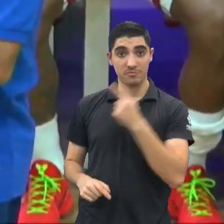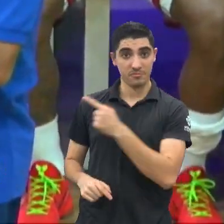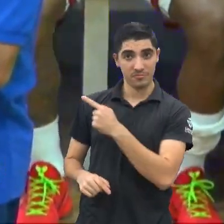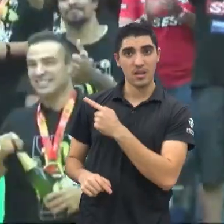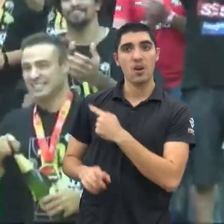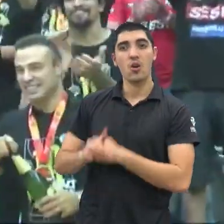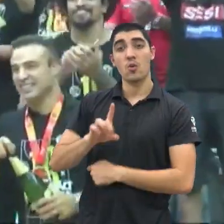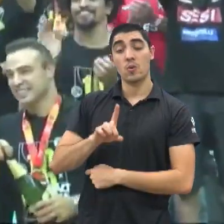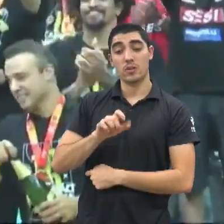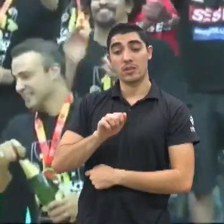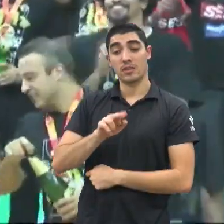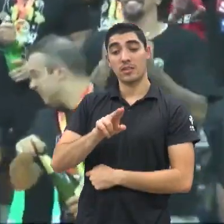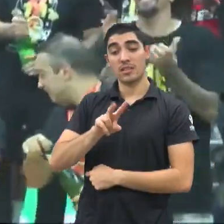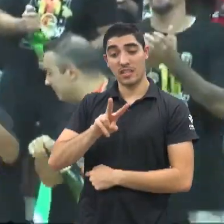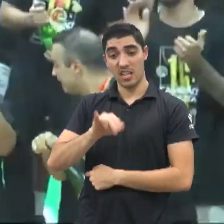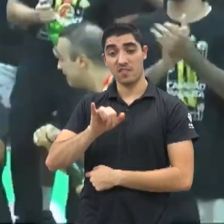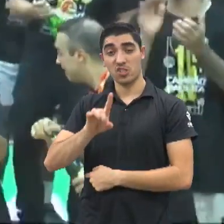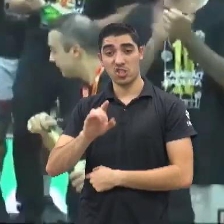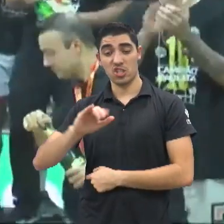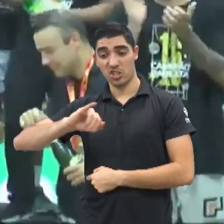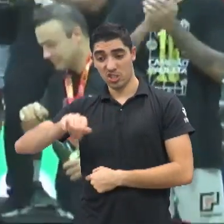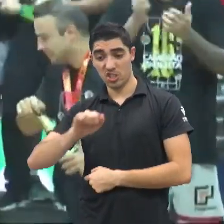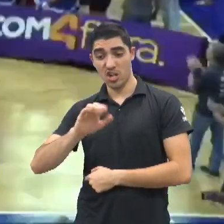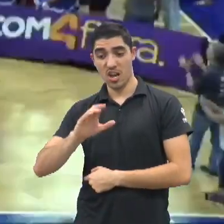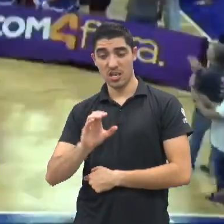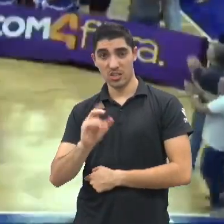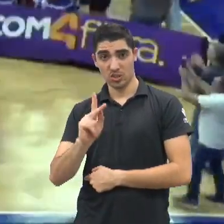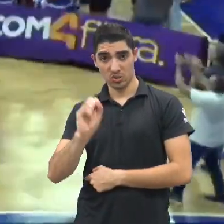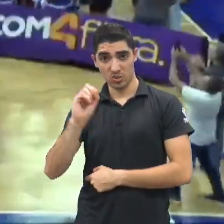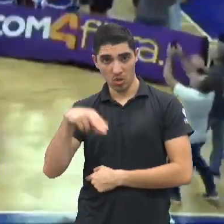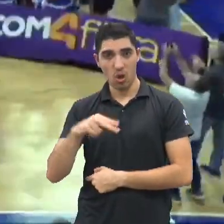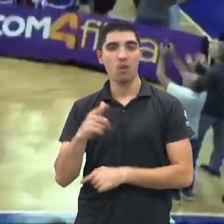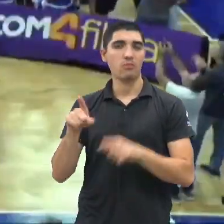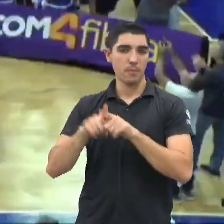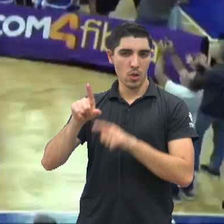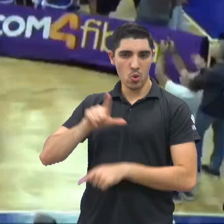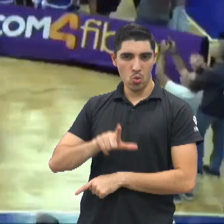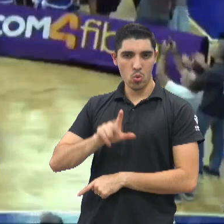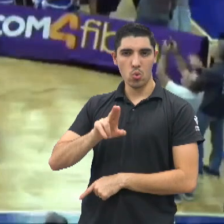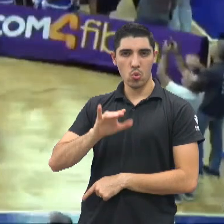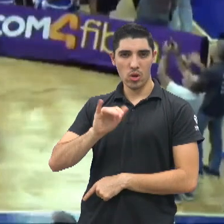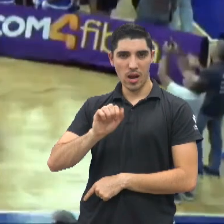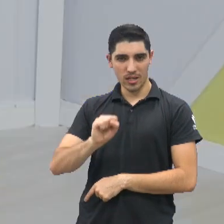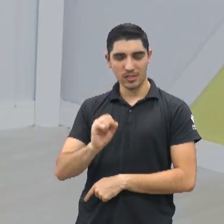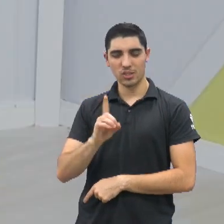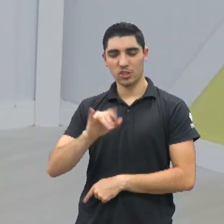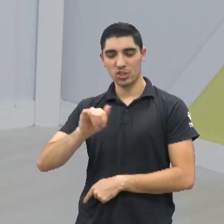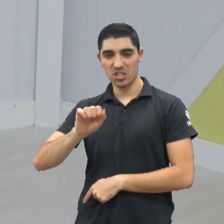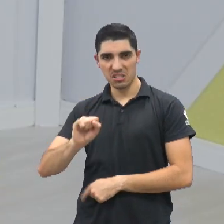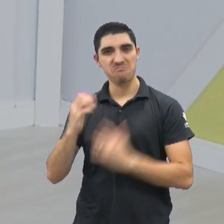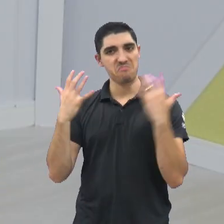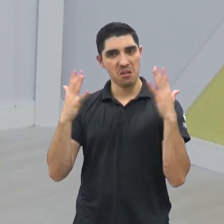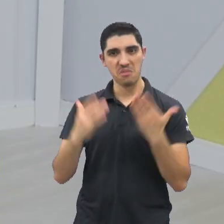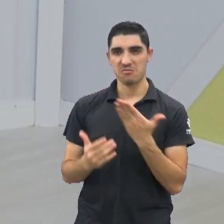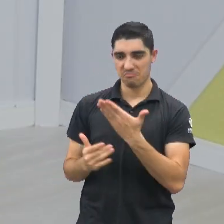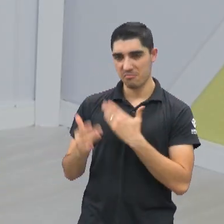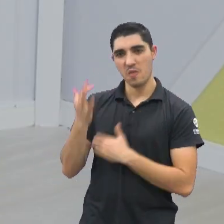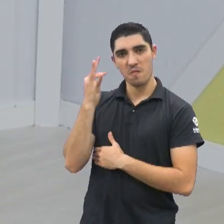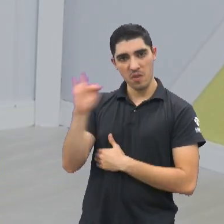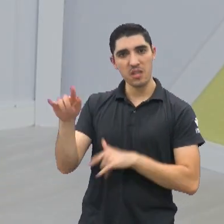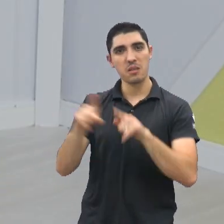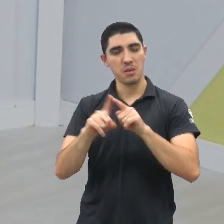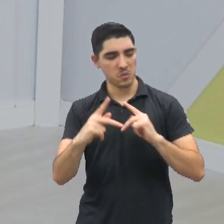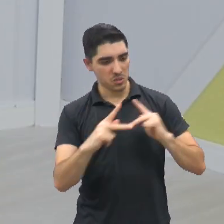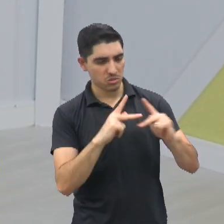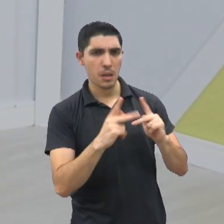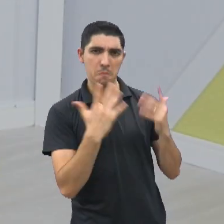jogador mais do que importante rodado Lucas Dias segurando a taça e a festa de Franca para Parabéns Franca também pelo título merecido Parabéns ao São José pela campanha que fez